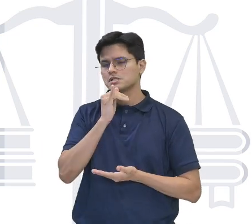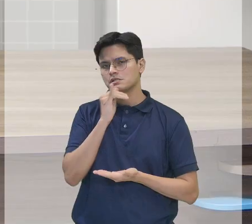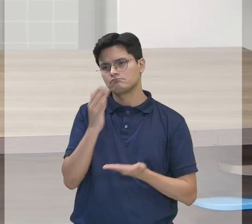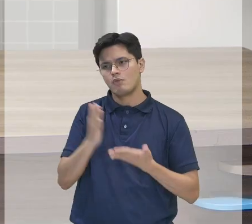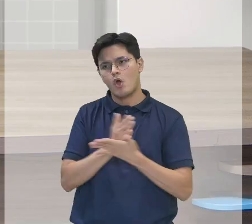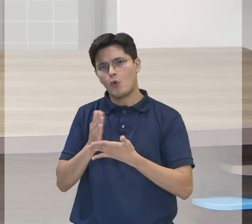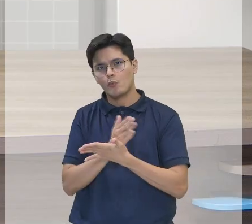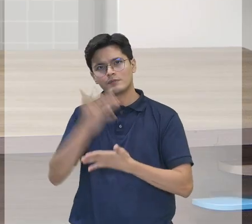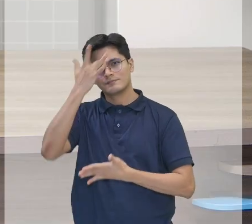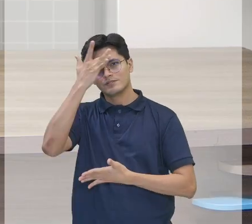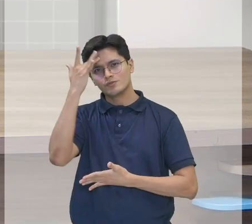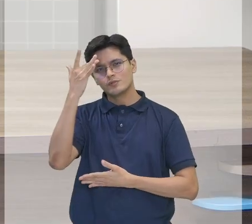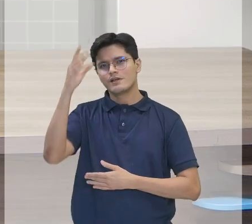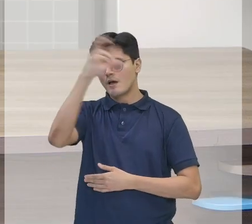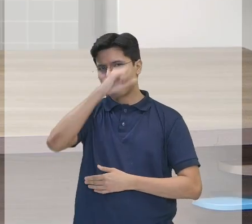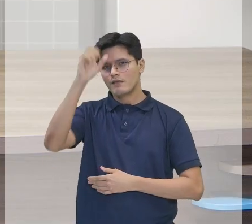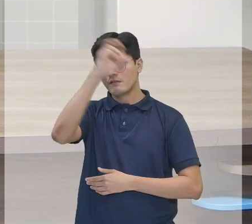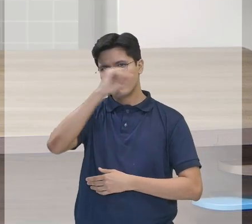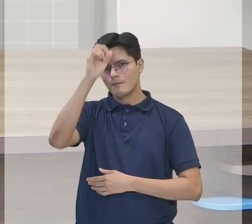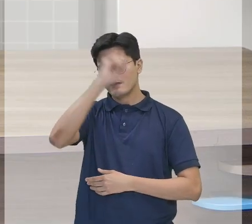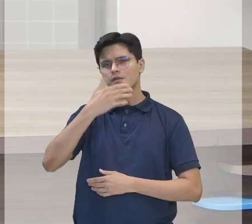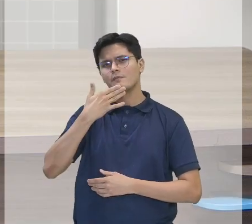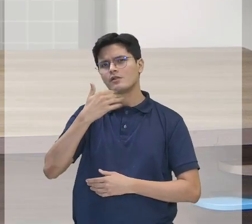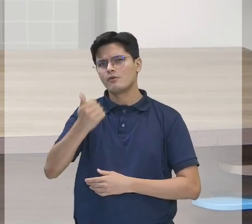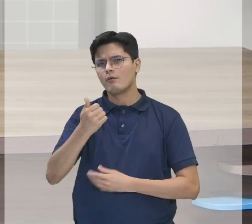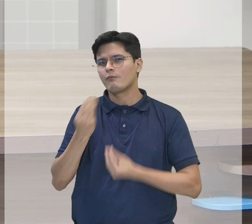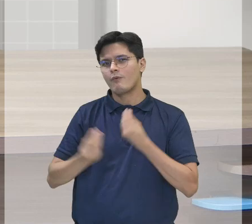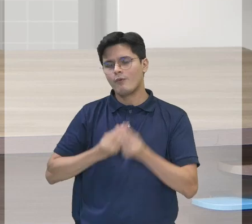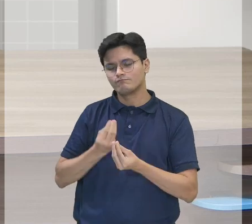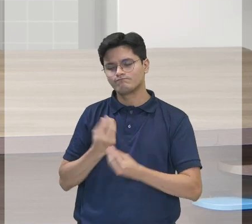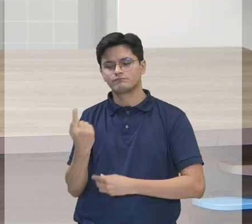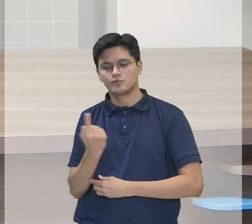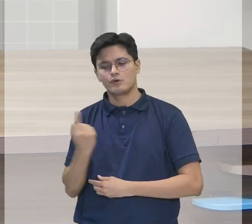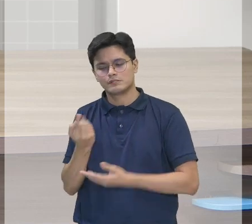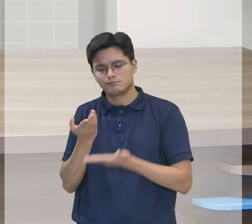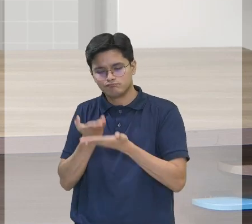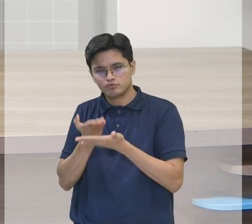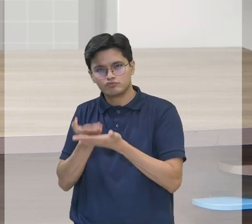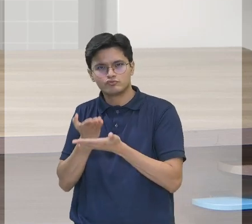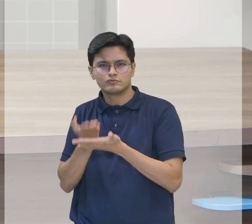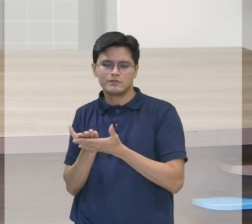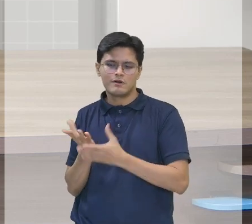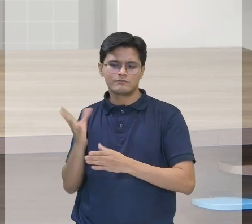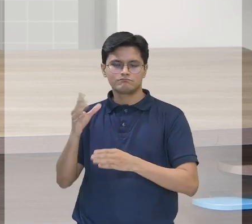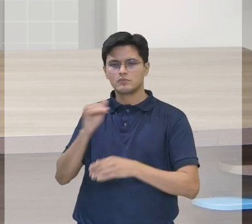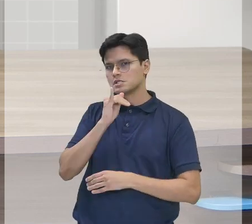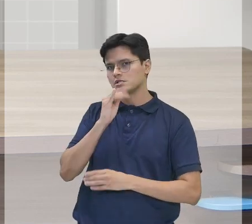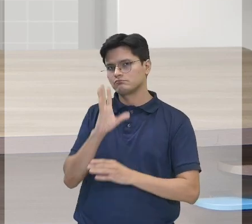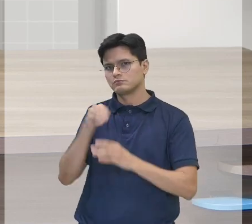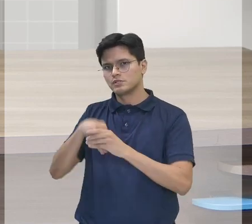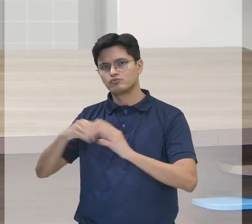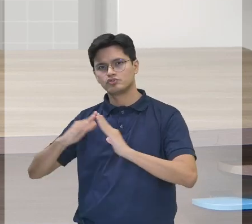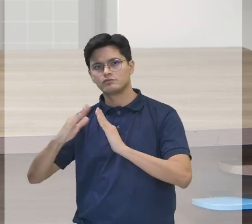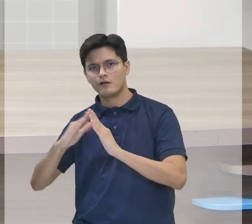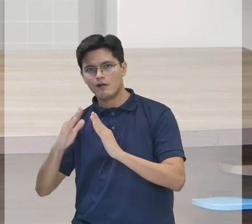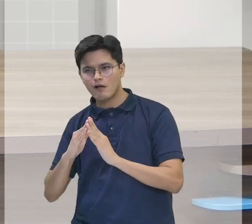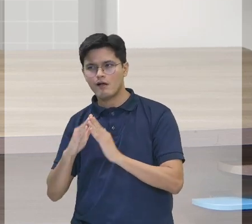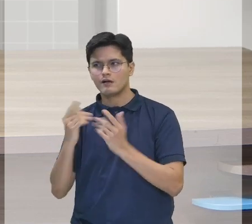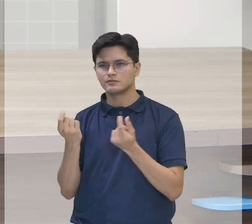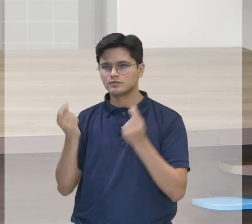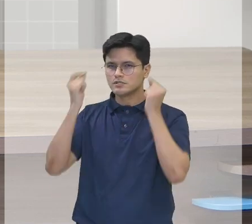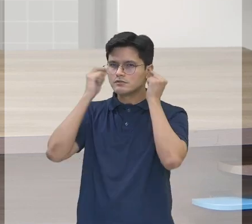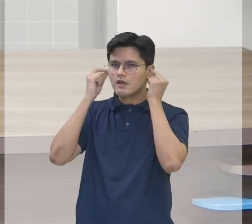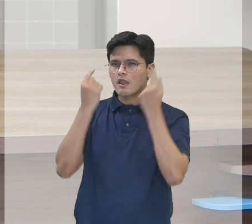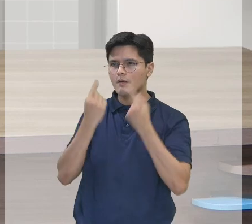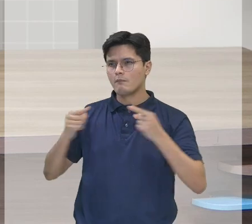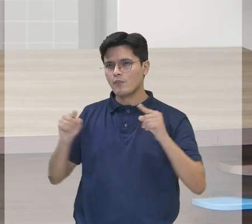se concentrar. Muitas das vezes, né, quando estão estudando em casa, em algum outro ambiente, coloca o fone de ouvido, se isola do mundo, porque